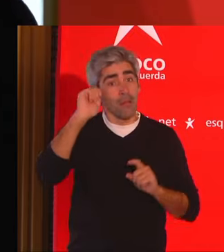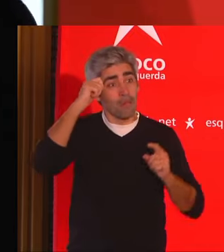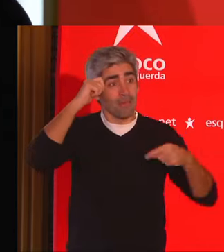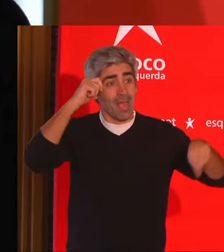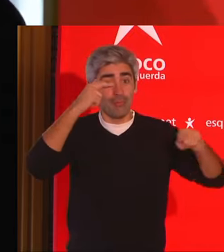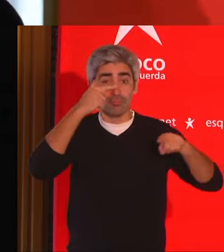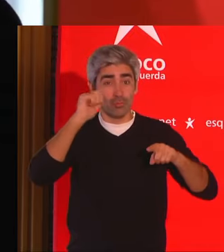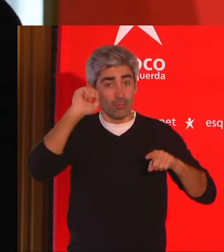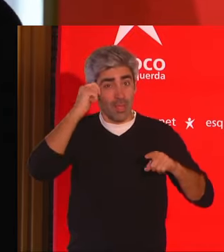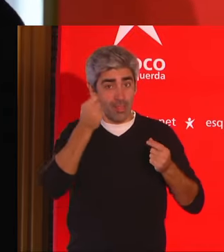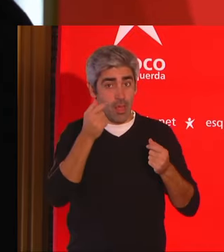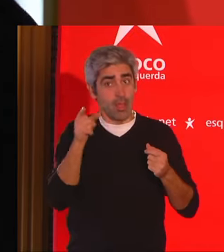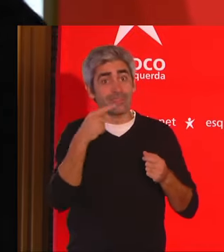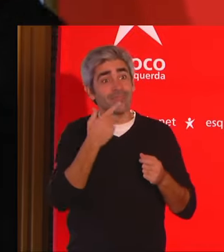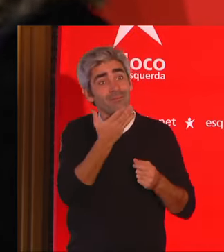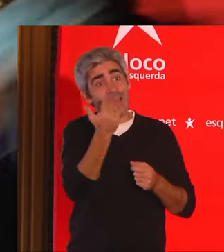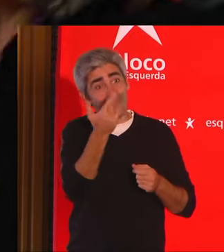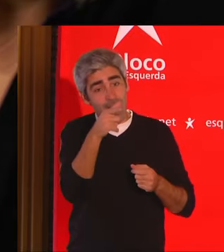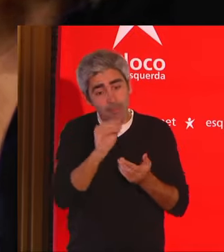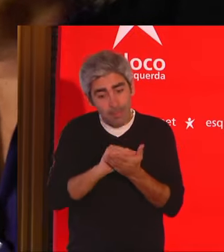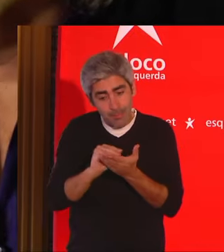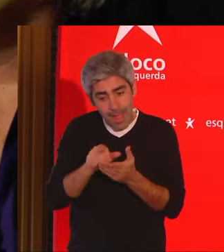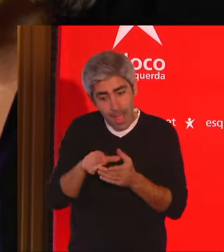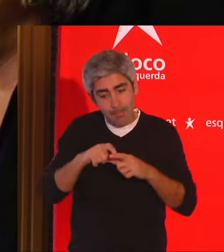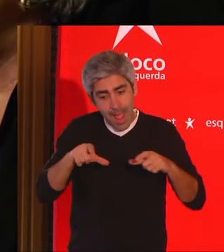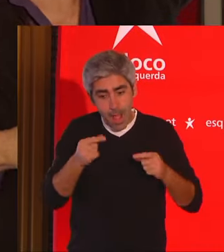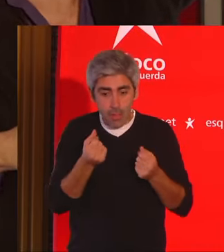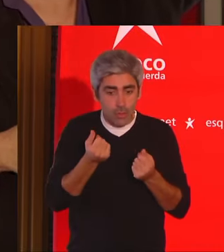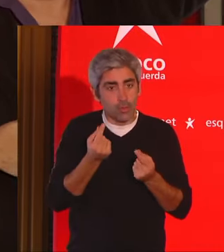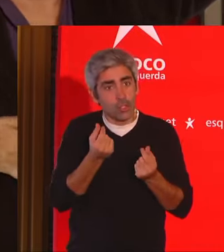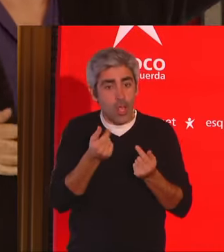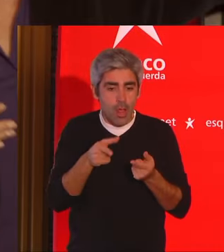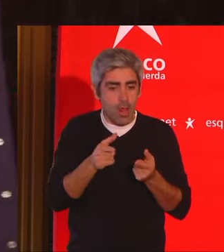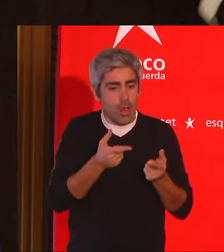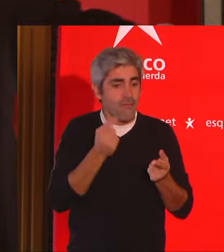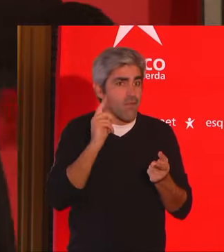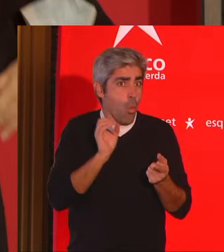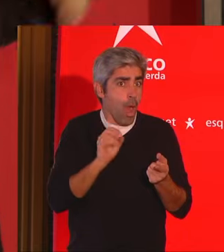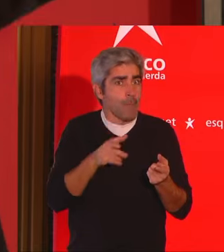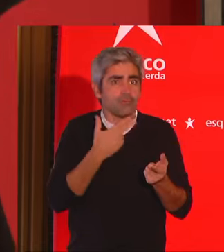viessem subscrever uns papéis ao balcão que não valiam nada e, entretanto, o dinheiro ia às pasadas